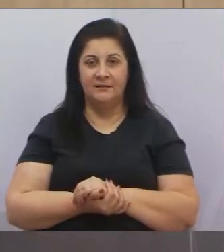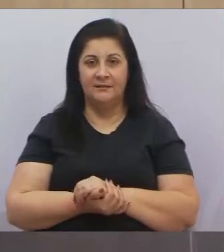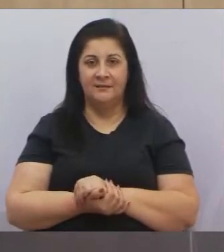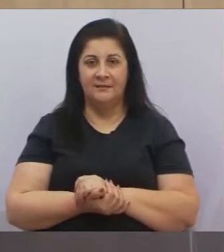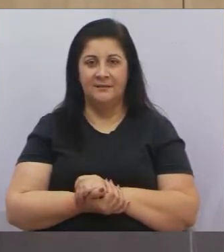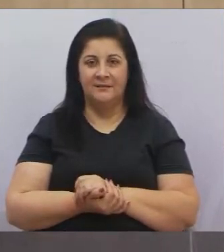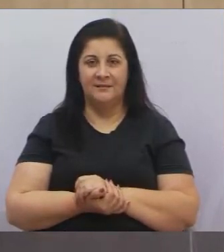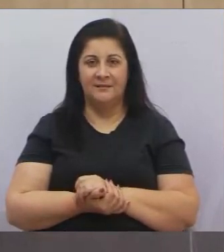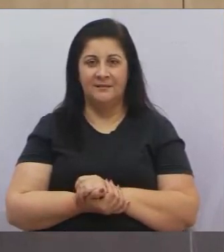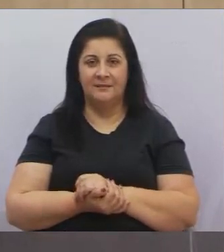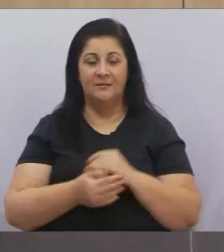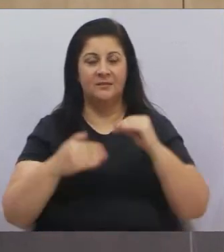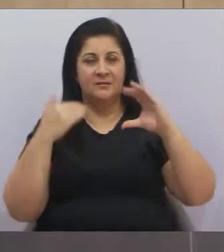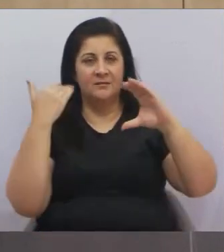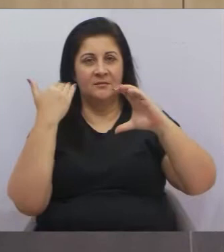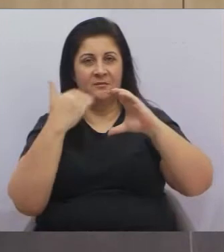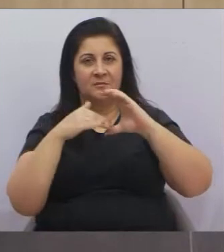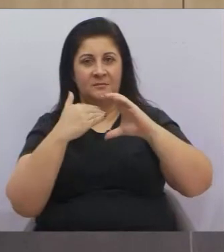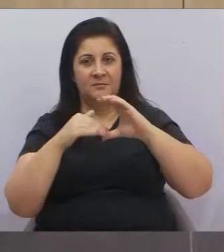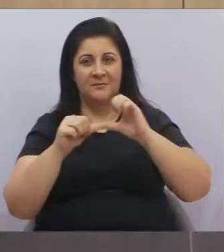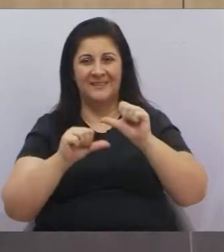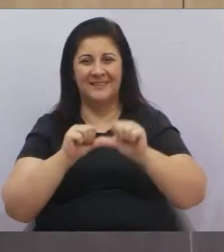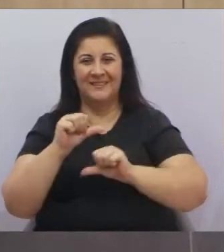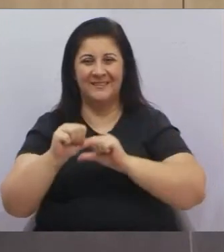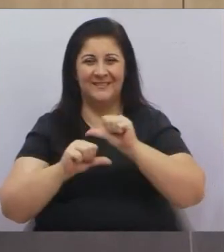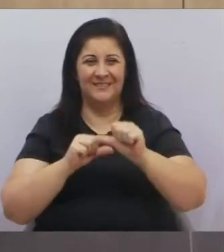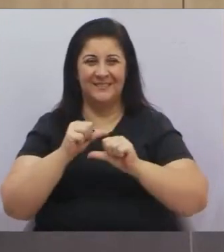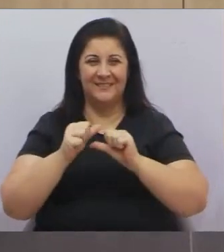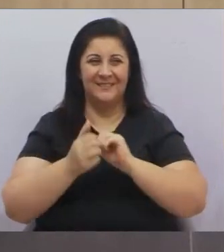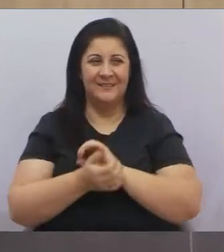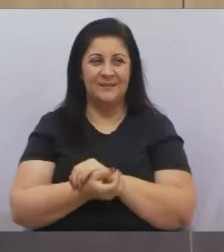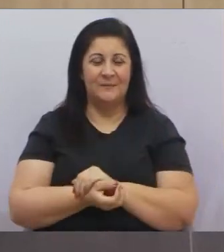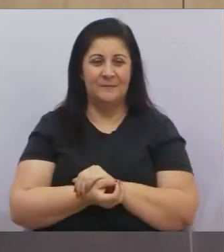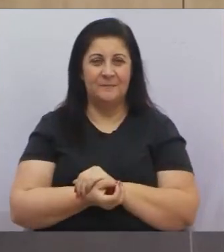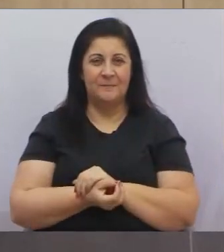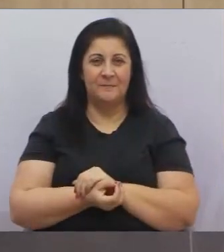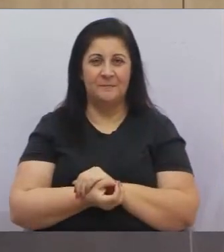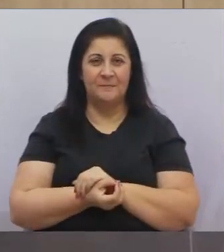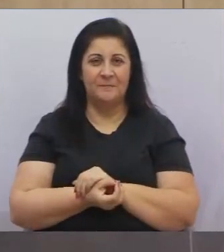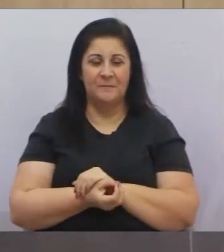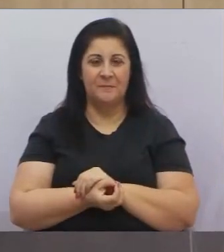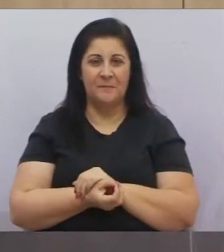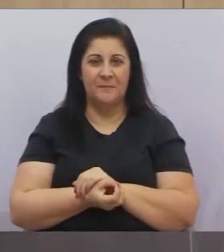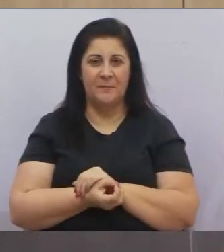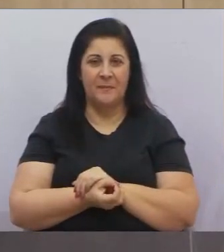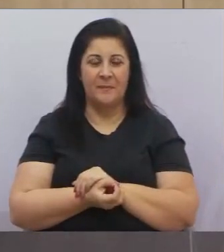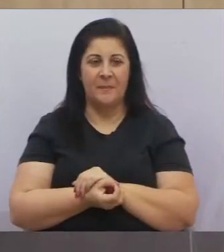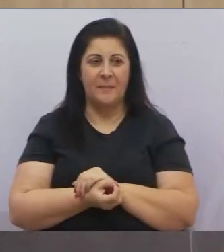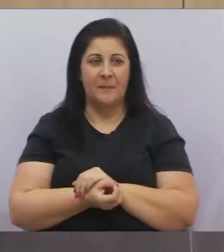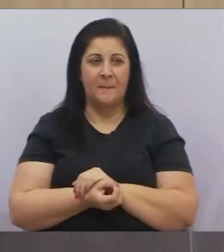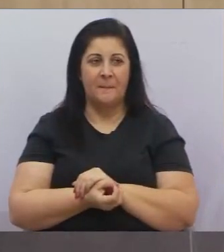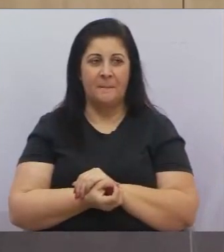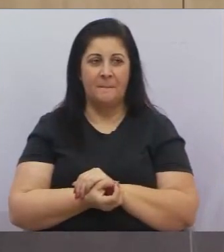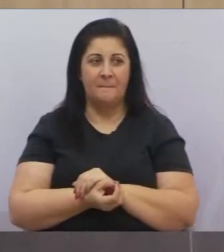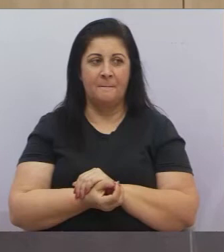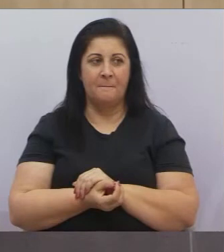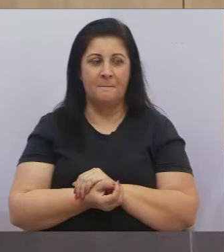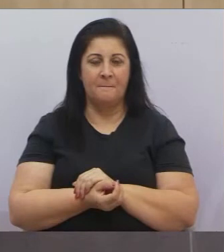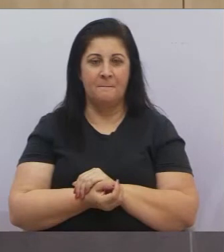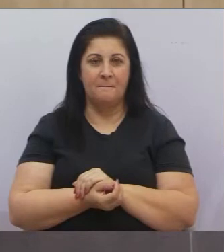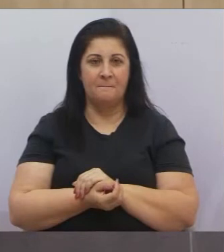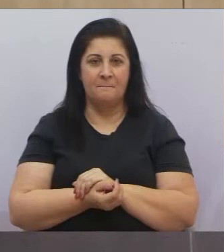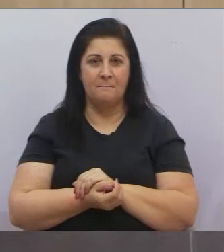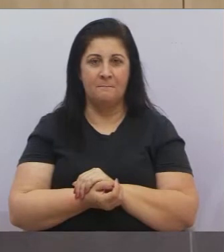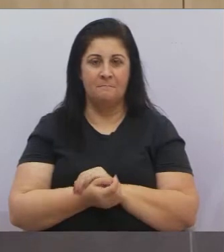Tendo em vista a mensagem modificativa protocolada no projeto de lei número 15, de 10 de agosto de 2021,